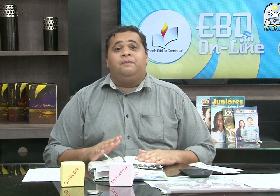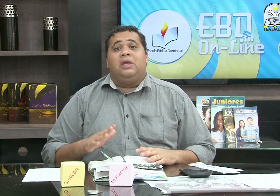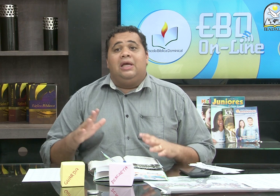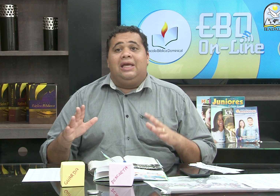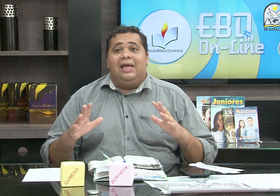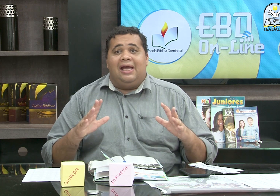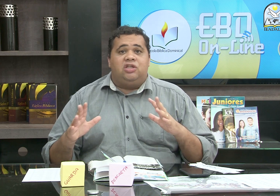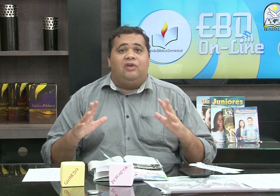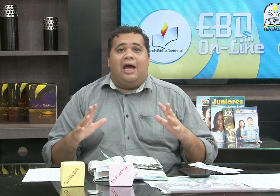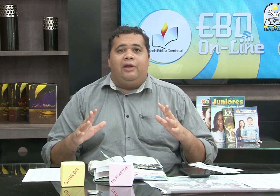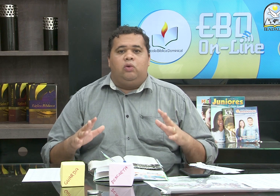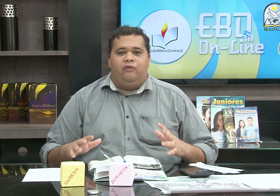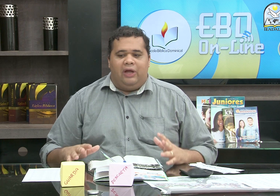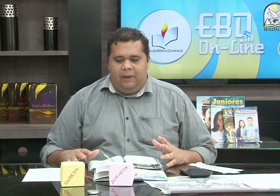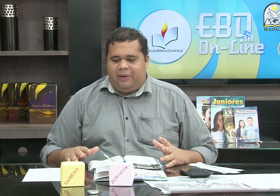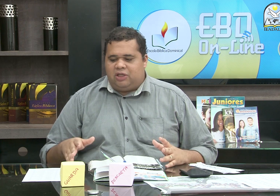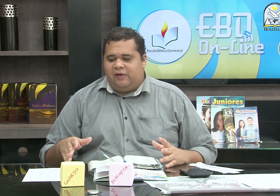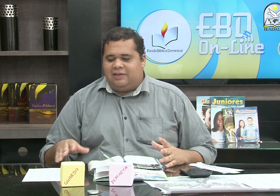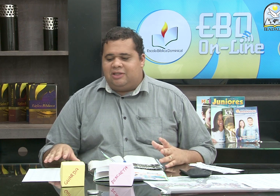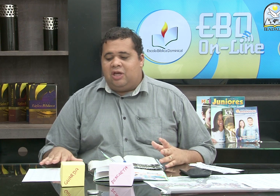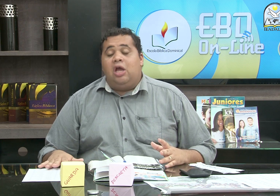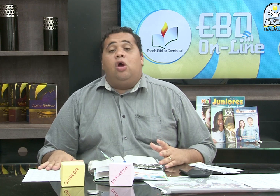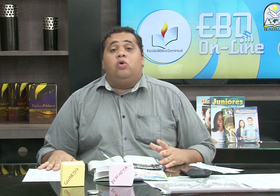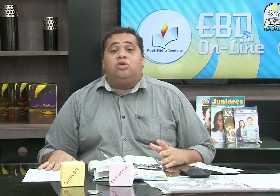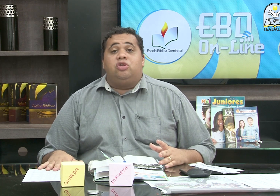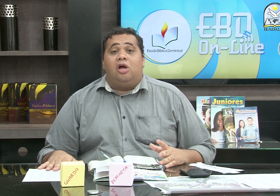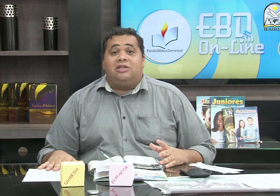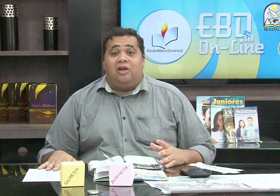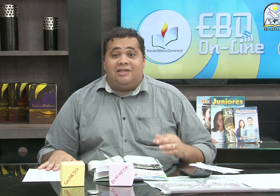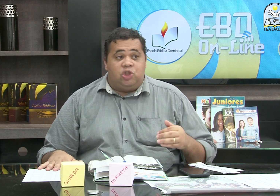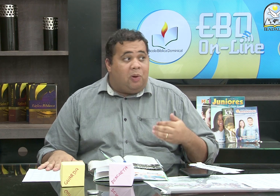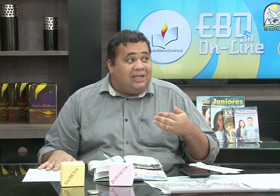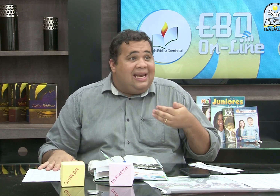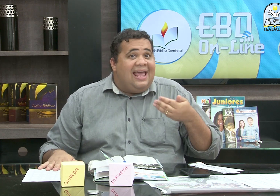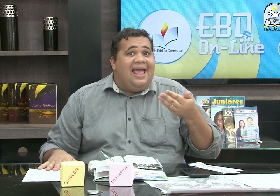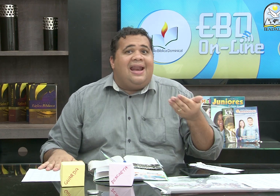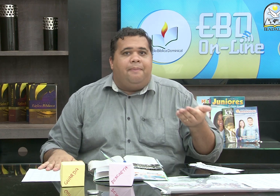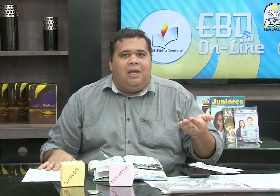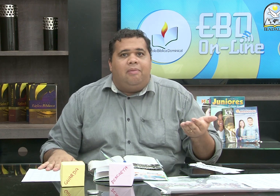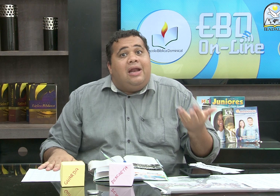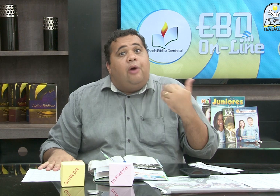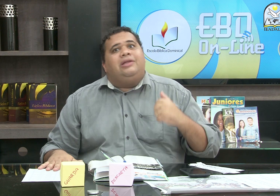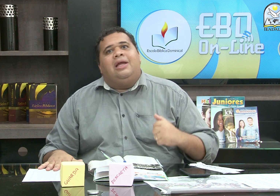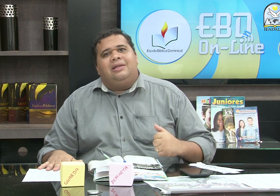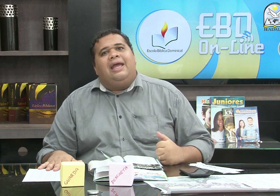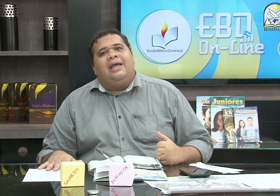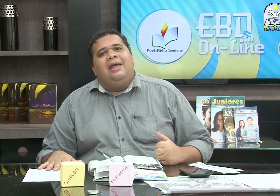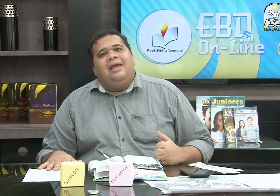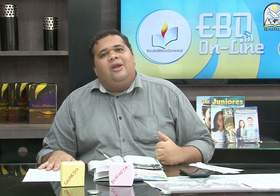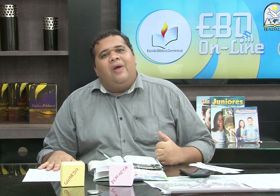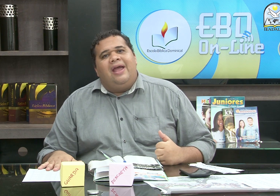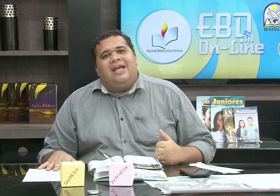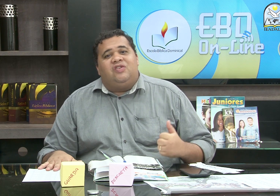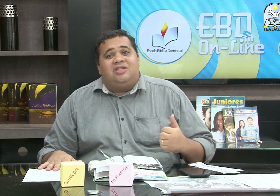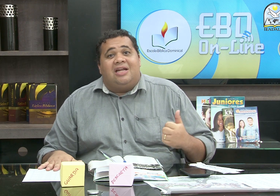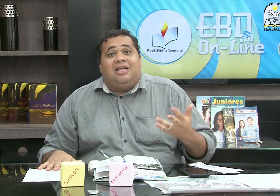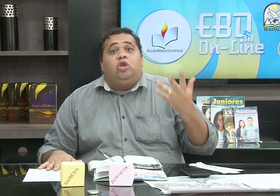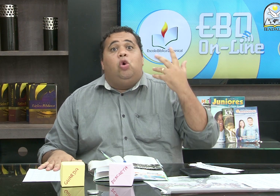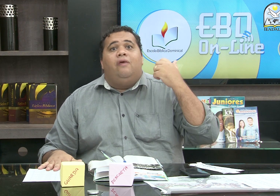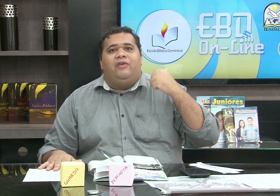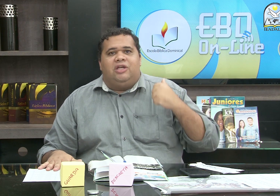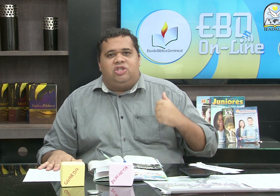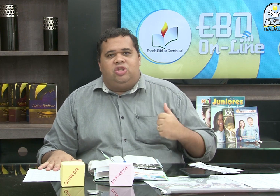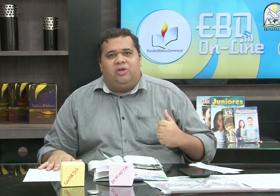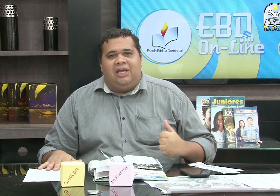foi que eles ficaram em dúvida né porque às vezes os nossos adolescentes podem ler a Bíblia e não entender né E às vezes